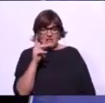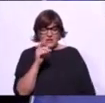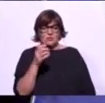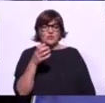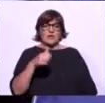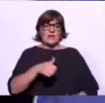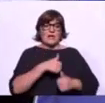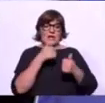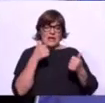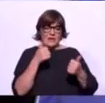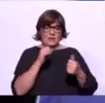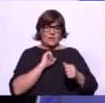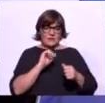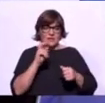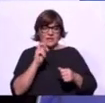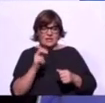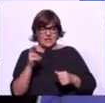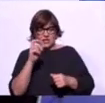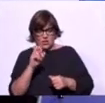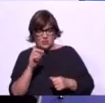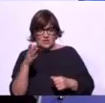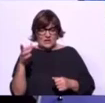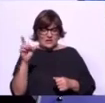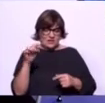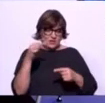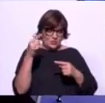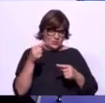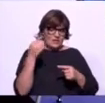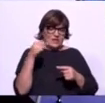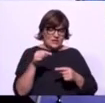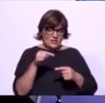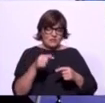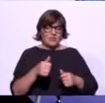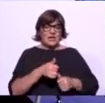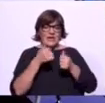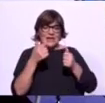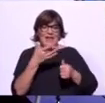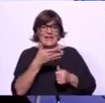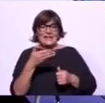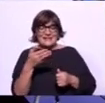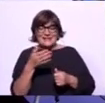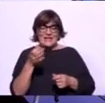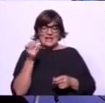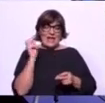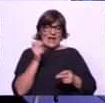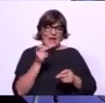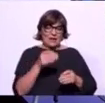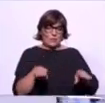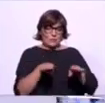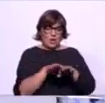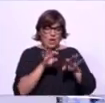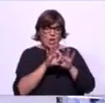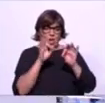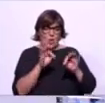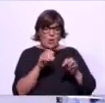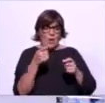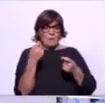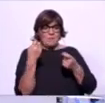ganho entre 38 anos e 16 de um, temos os títulos nos 17 anos de